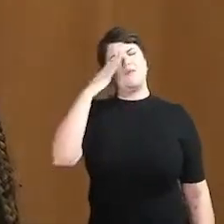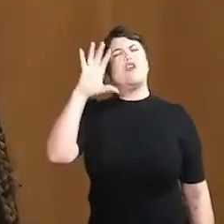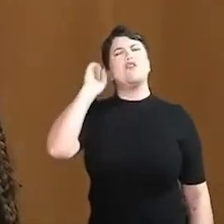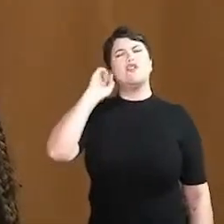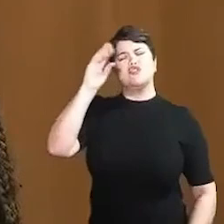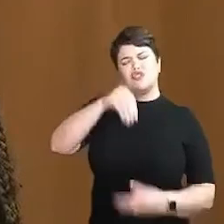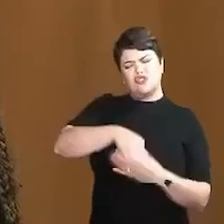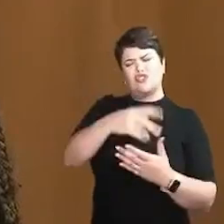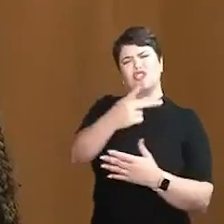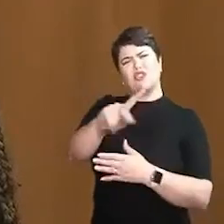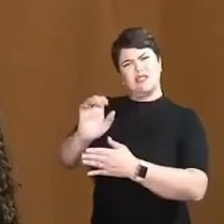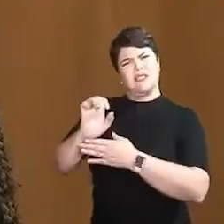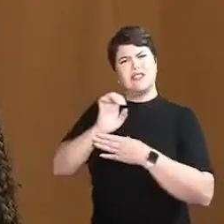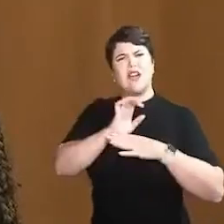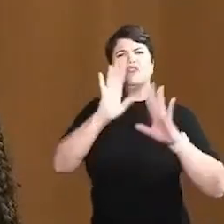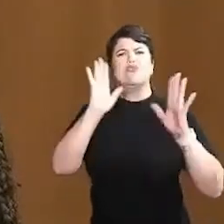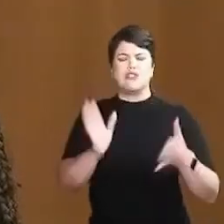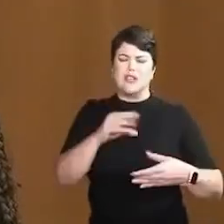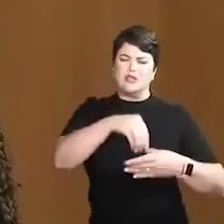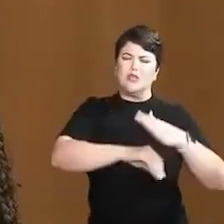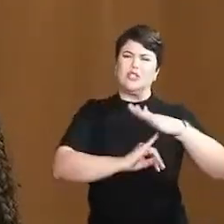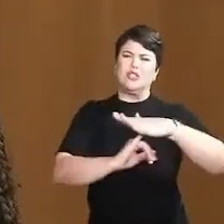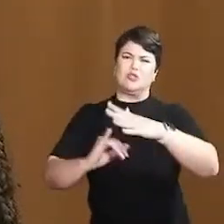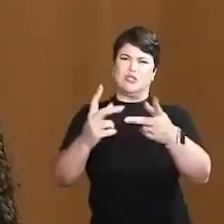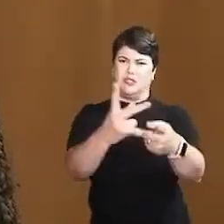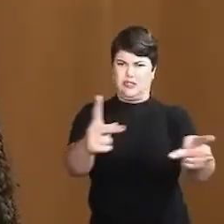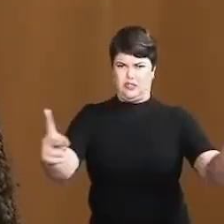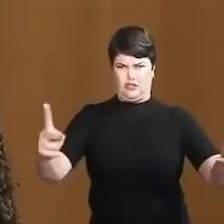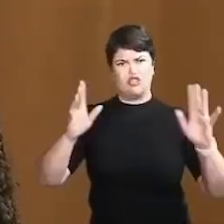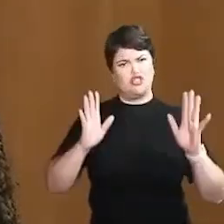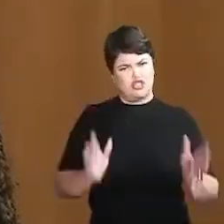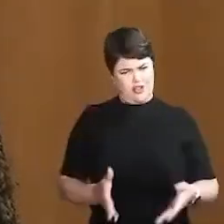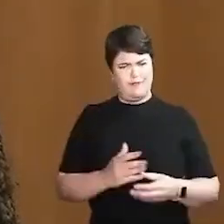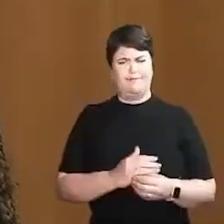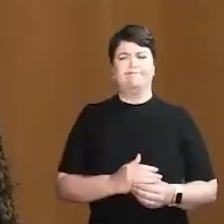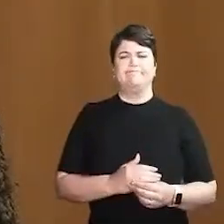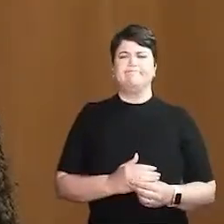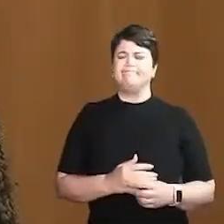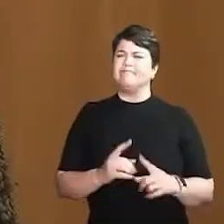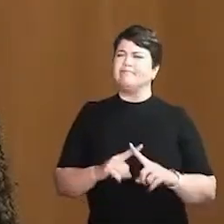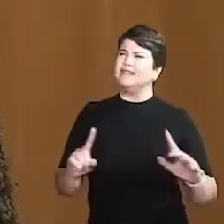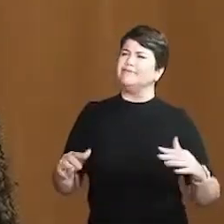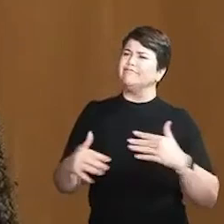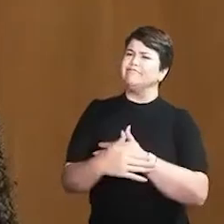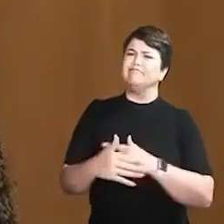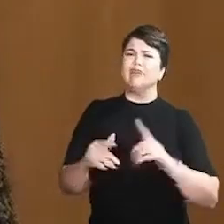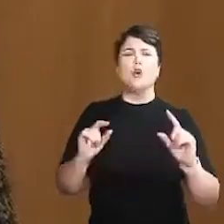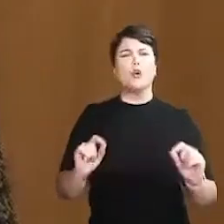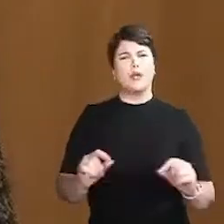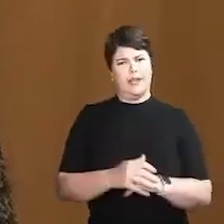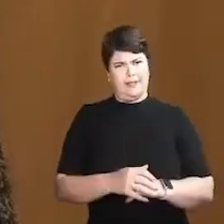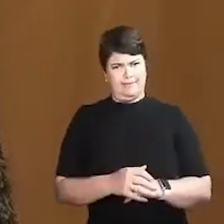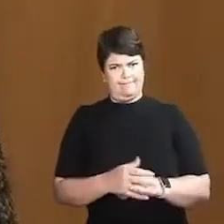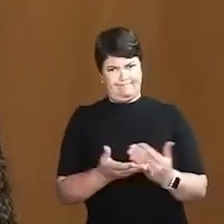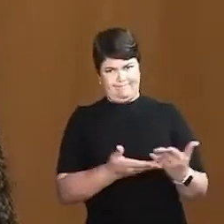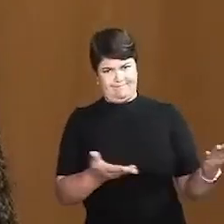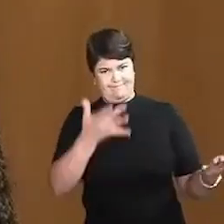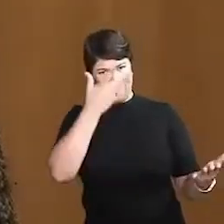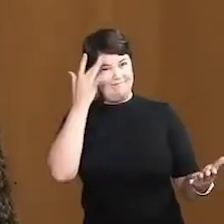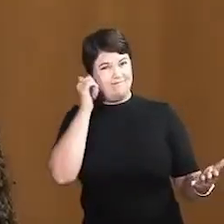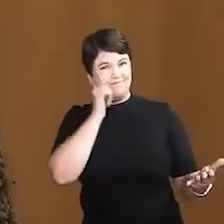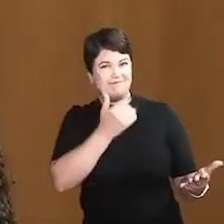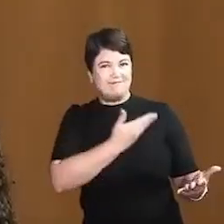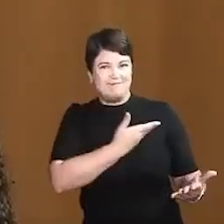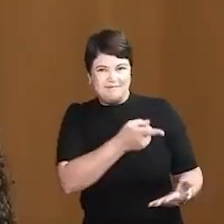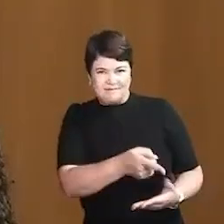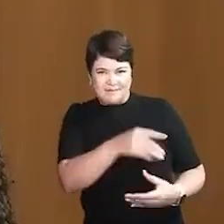seus estados nas suas instituições e o paradoxo Qual é d sheil minha companheira